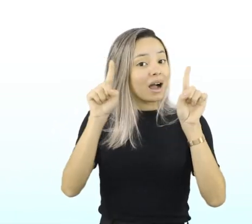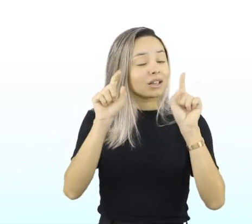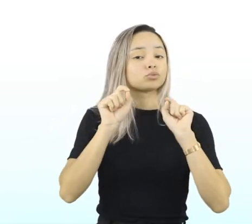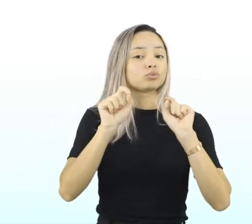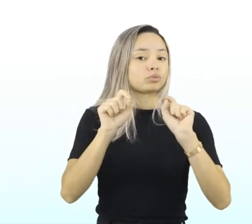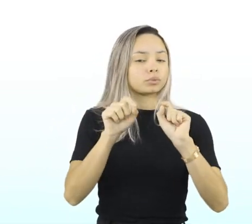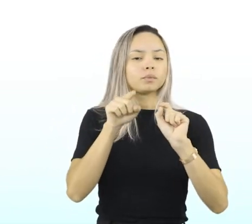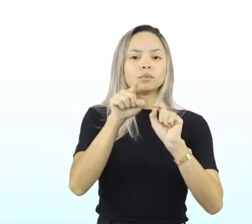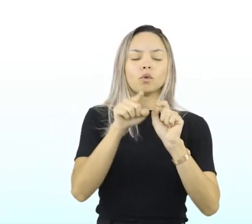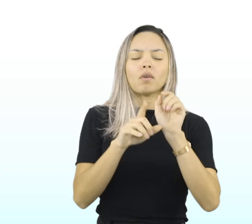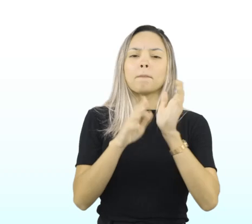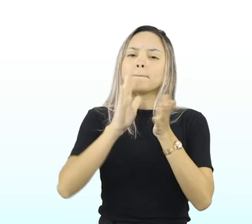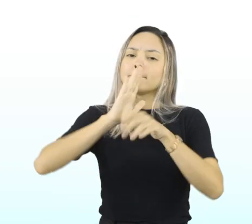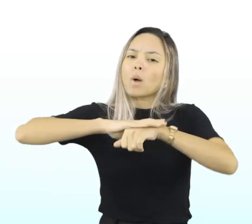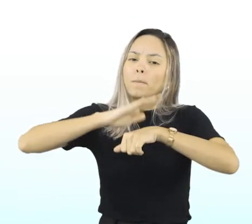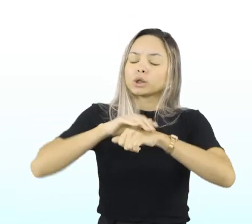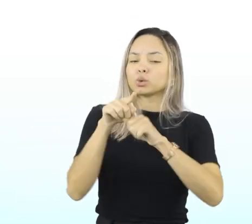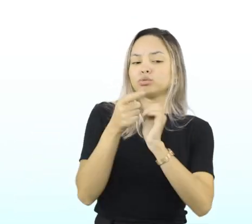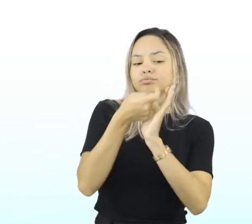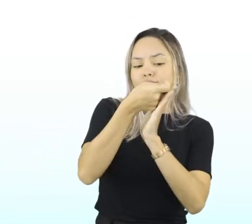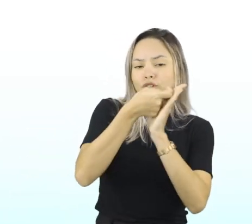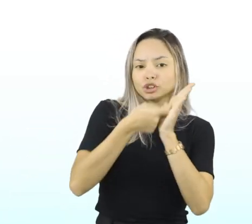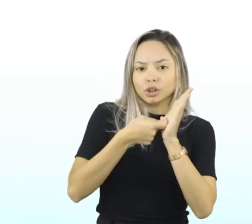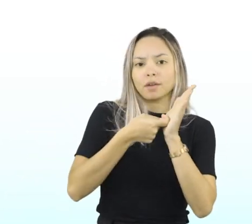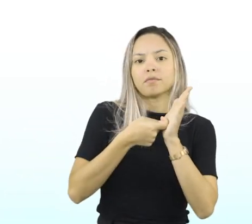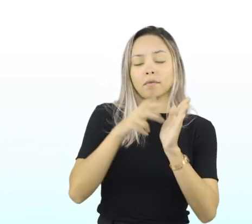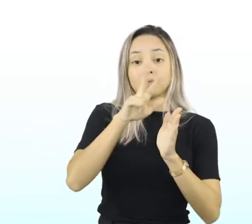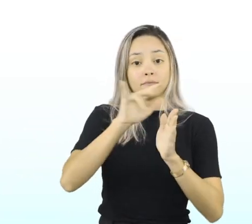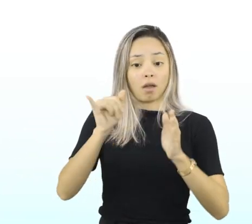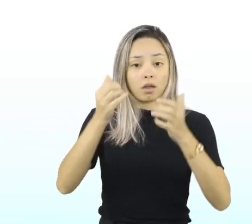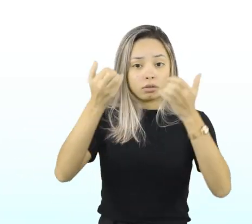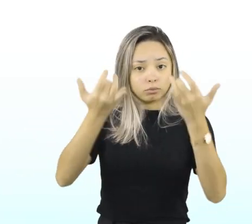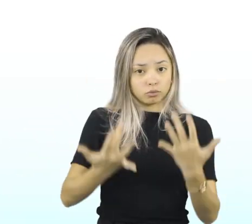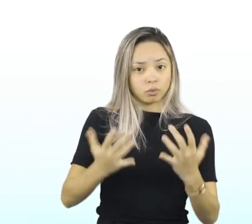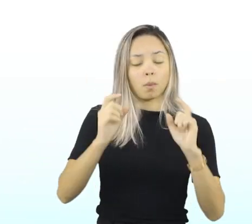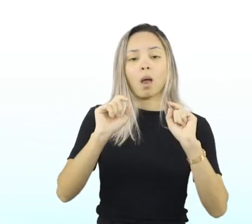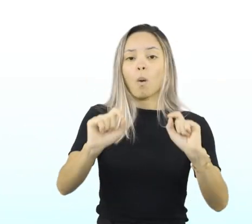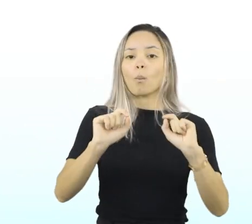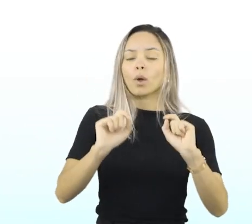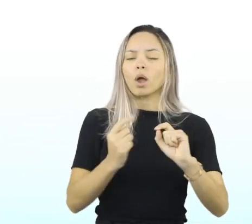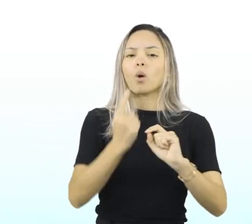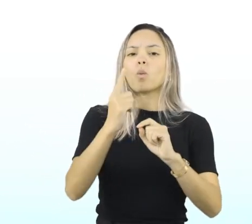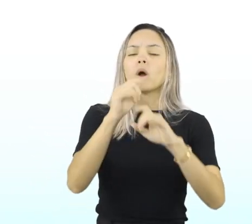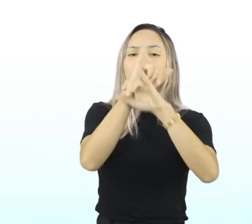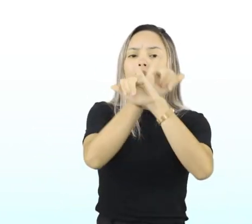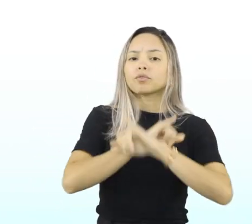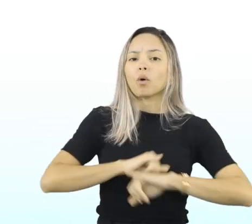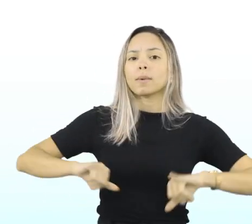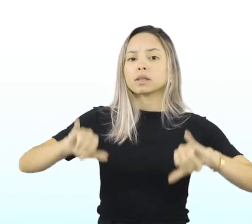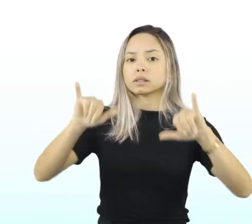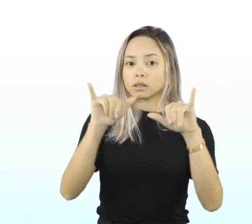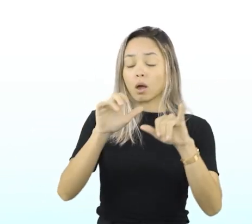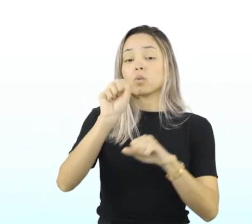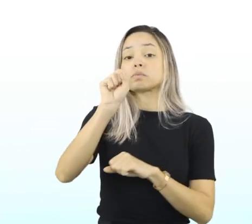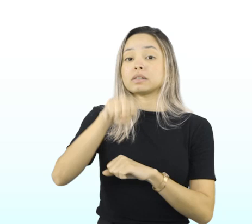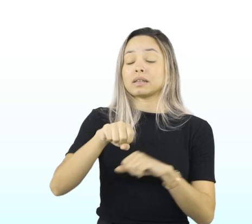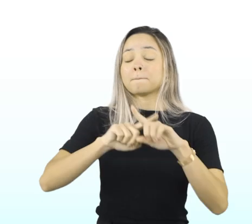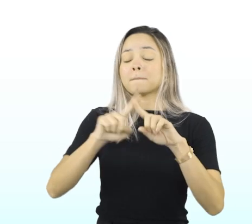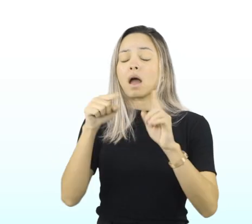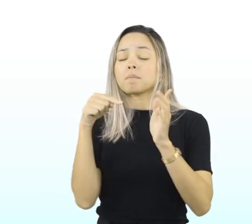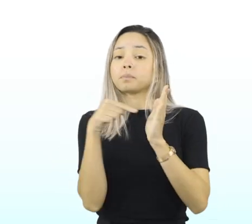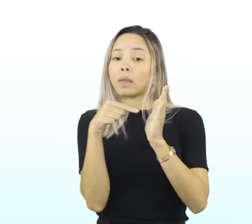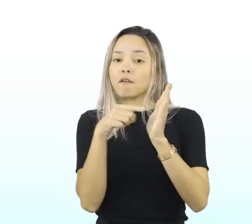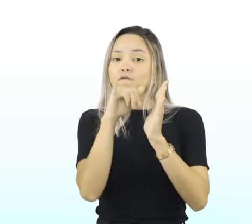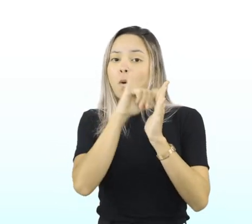que você vai, ao escrever, evidentemente, tratar de uma informação,